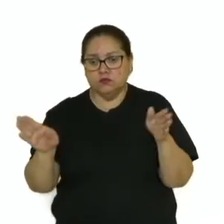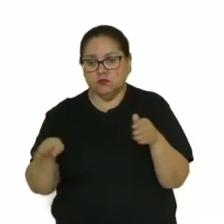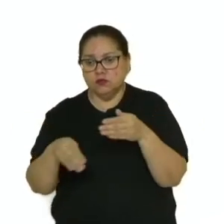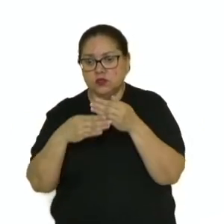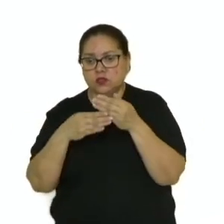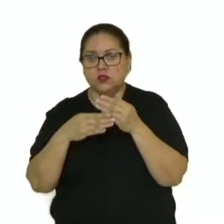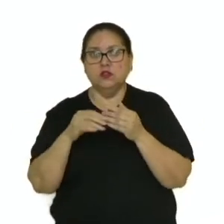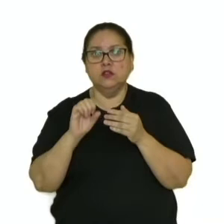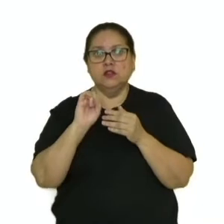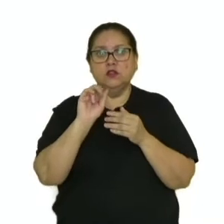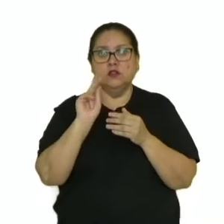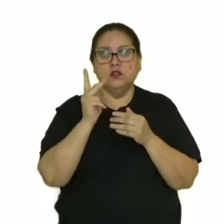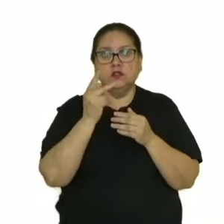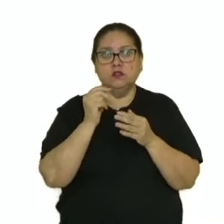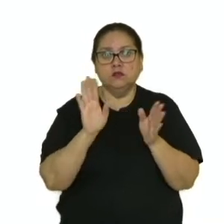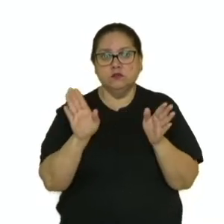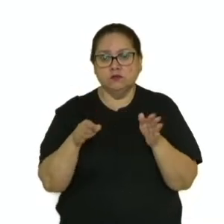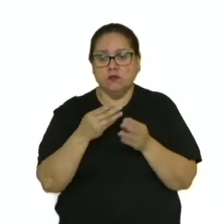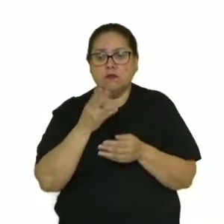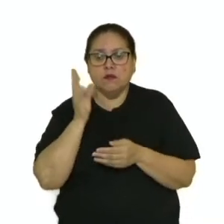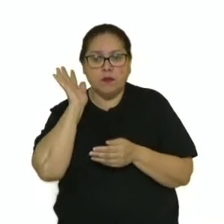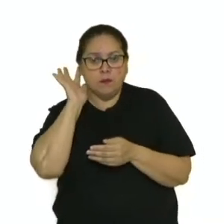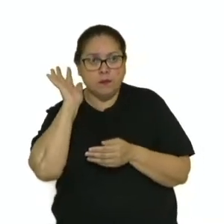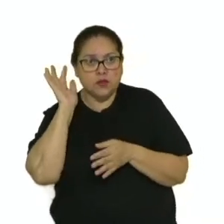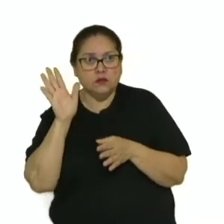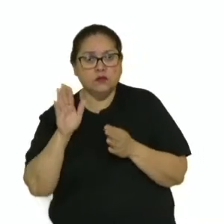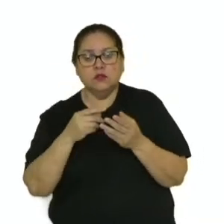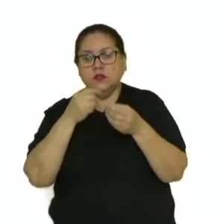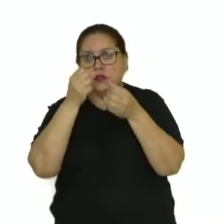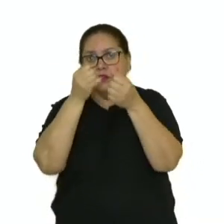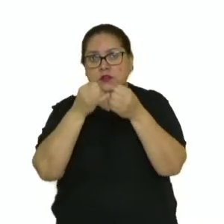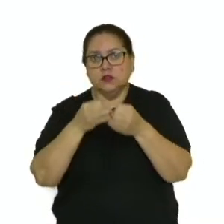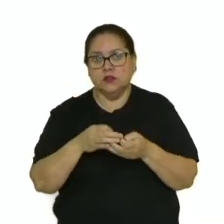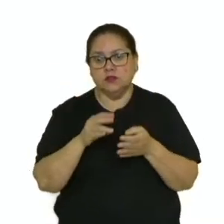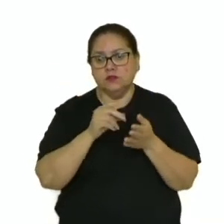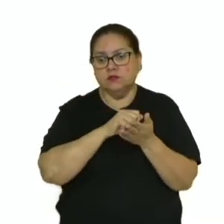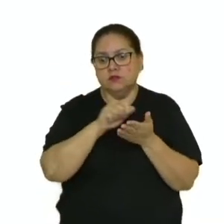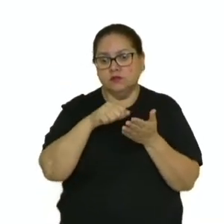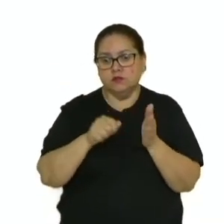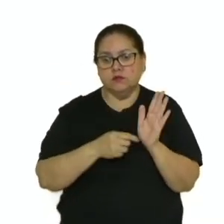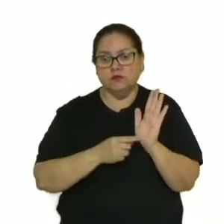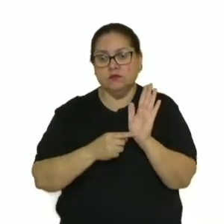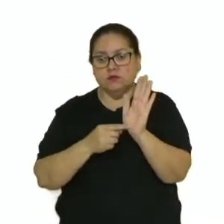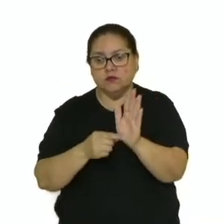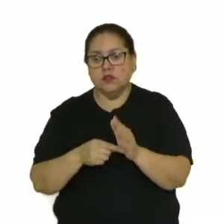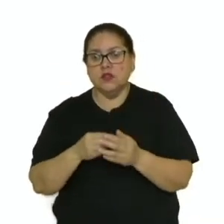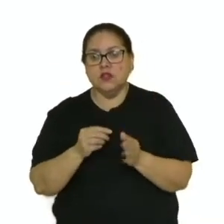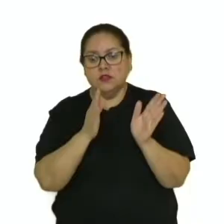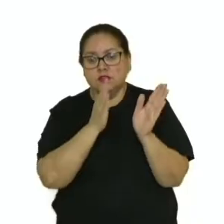hidrogênio, dando origem a um precipitado branco. Escreva a equação que representa essa reação